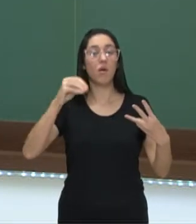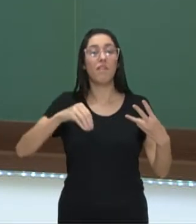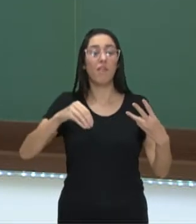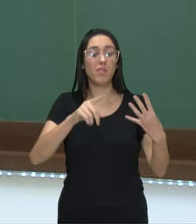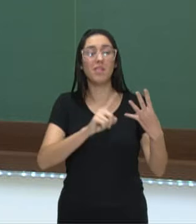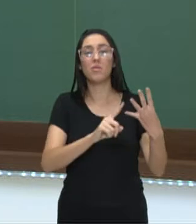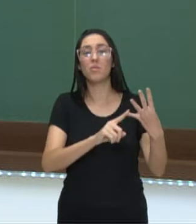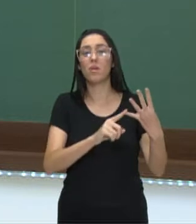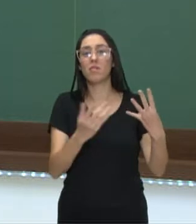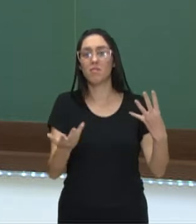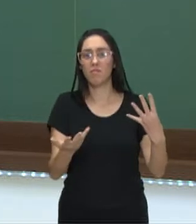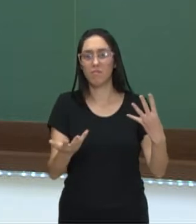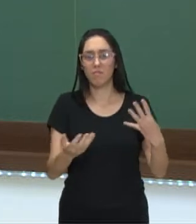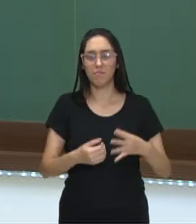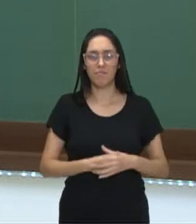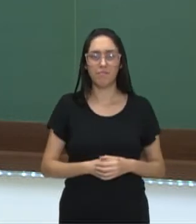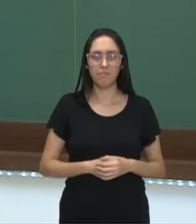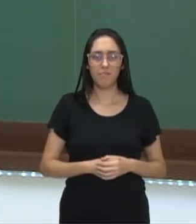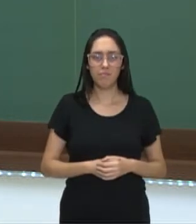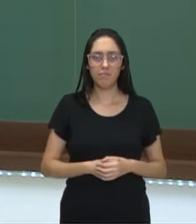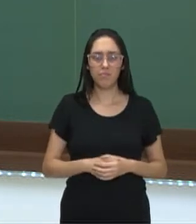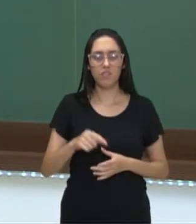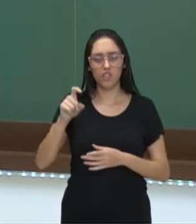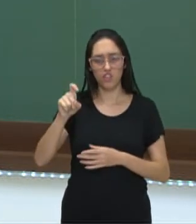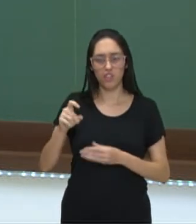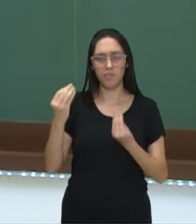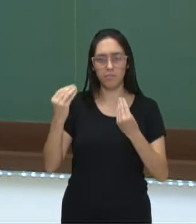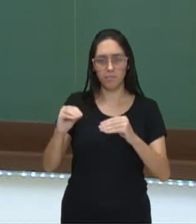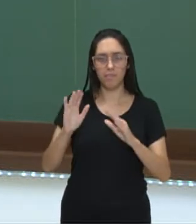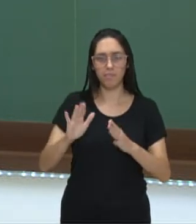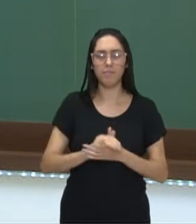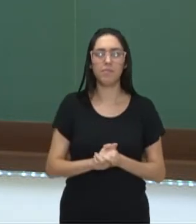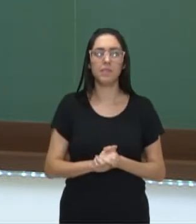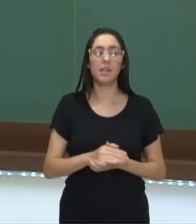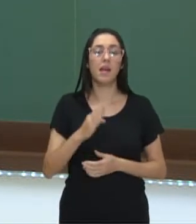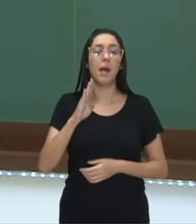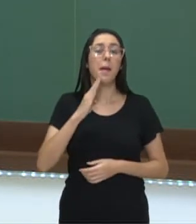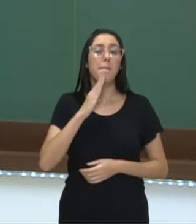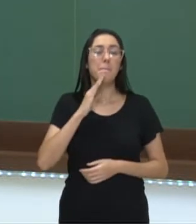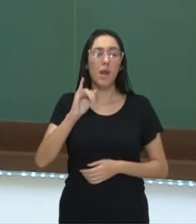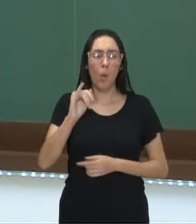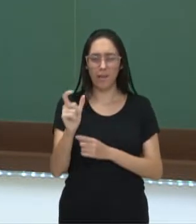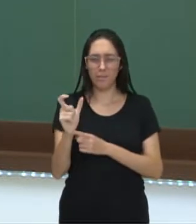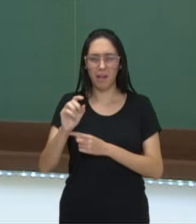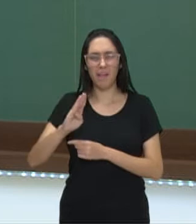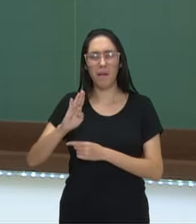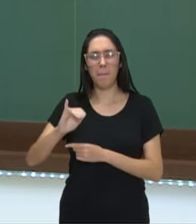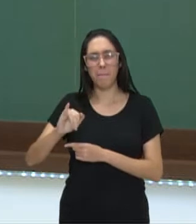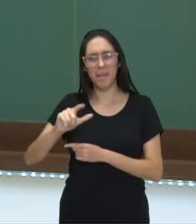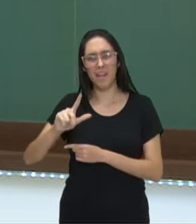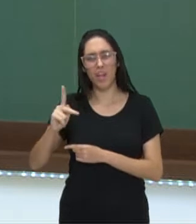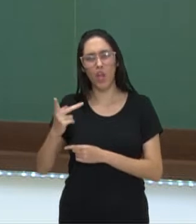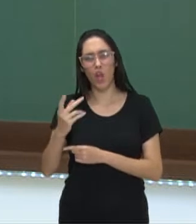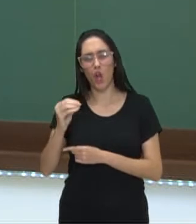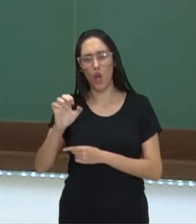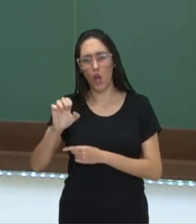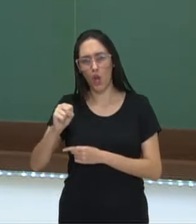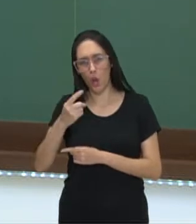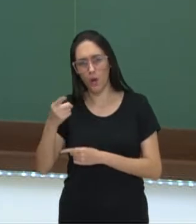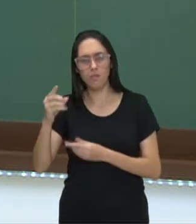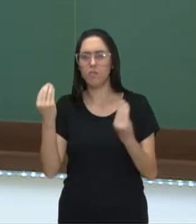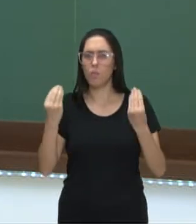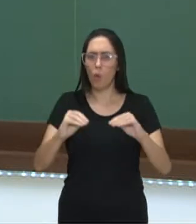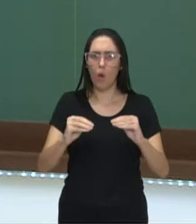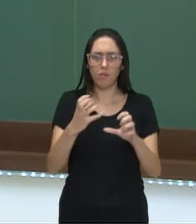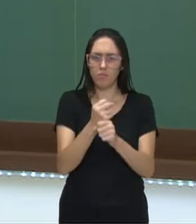Multiplicamos por x. Então, a palavra bilhões não vai na conta, tá bom? Muito menos o símbolo da porcentagem. Então, vamos